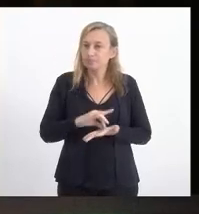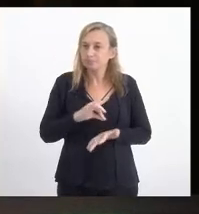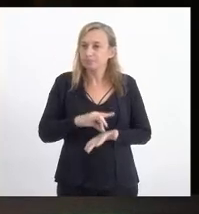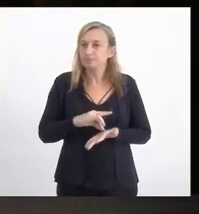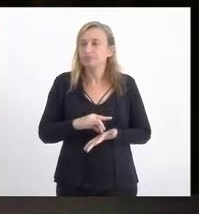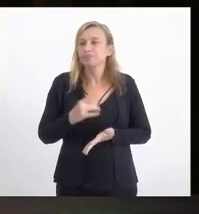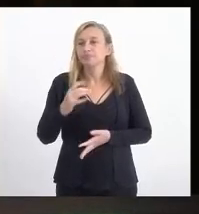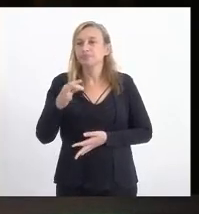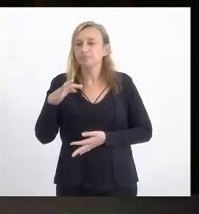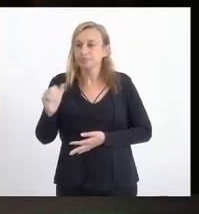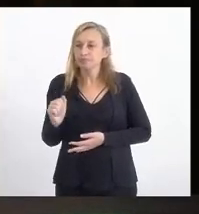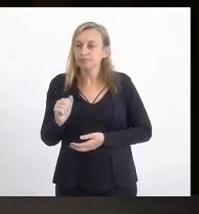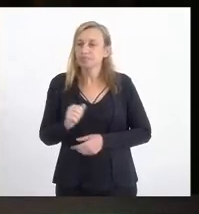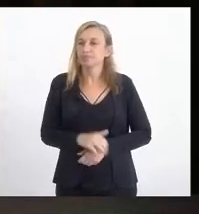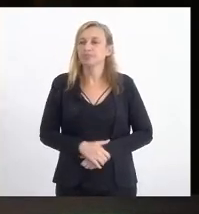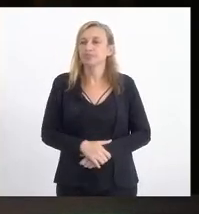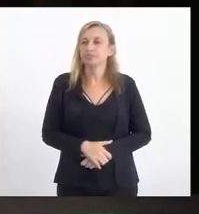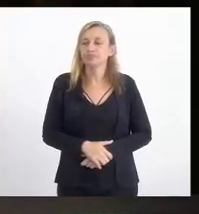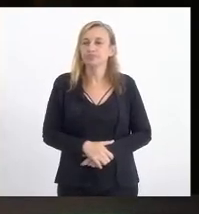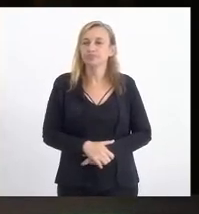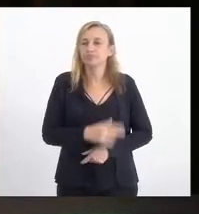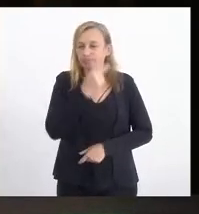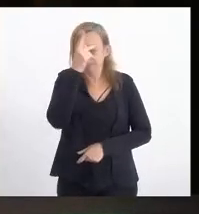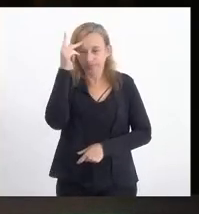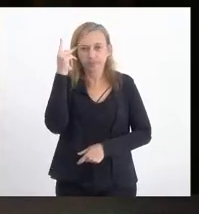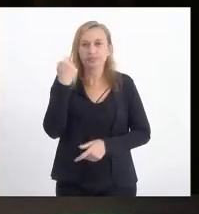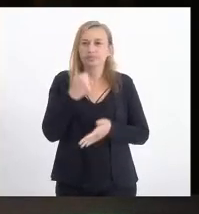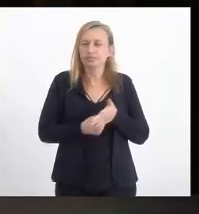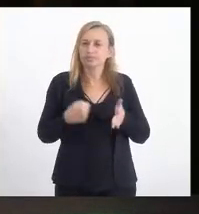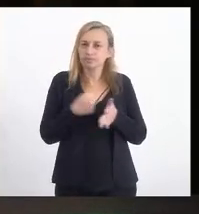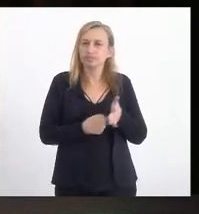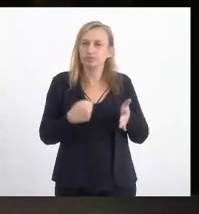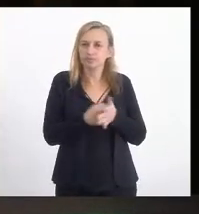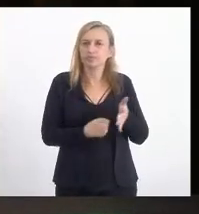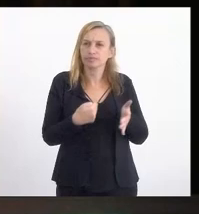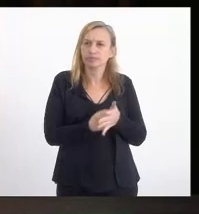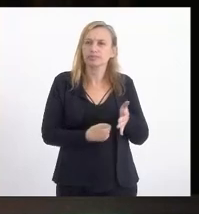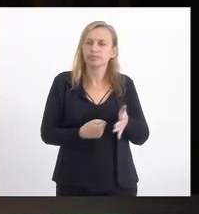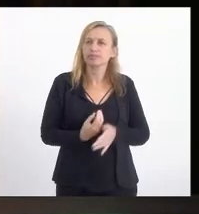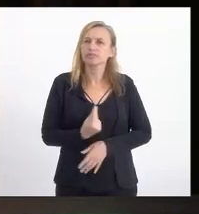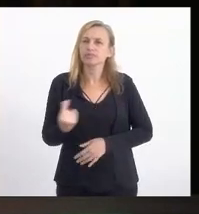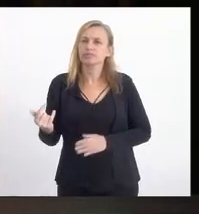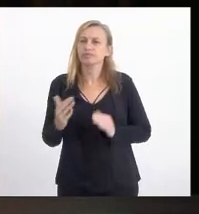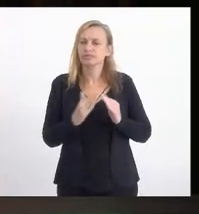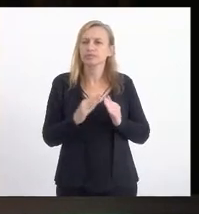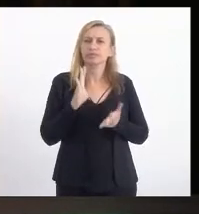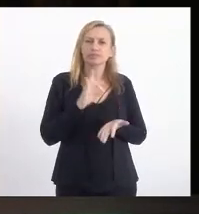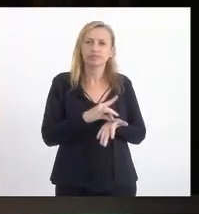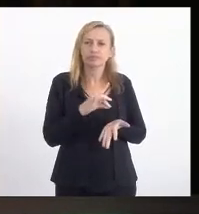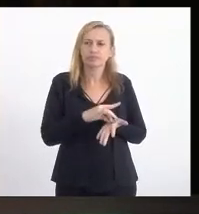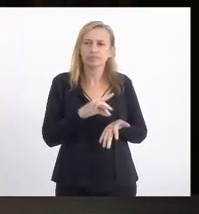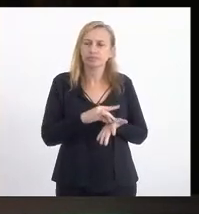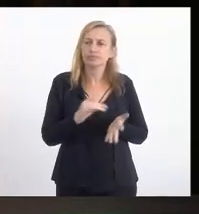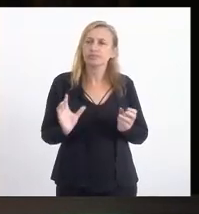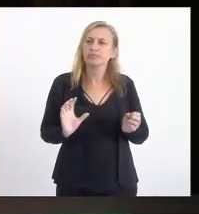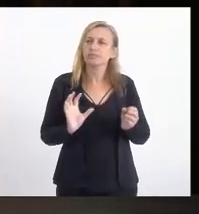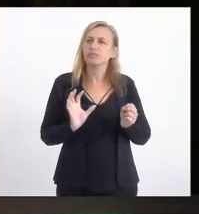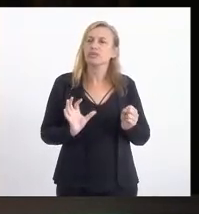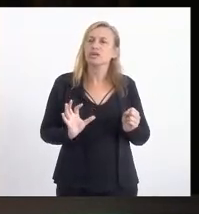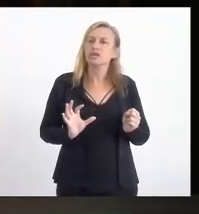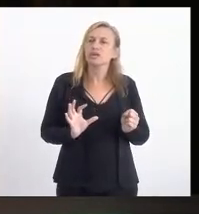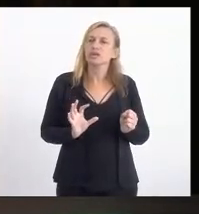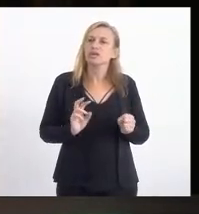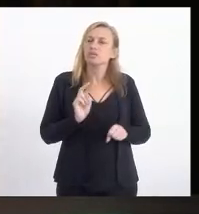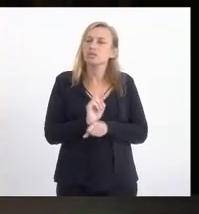desses Passos dessas pessoas que lutam que saem de casa realmente para nos proteger